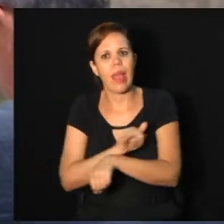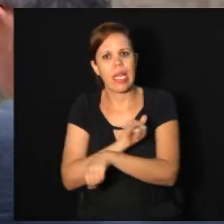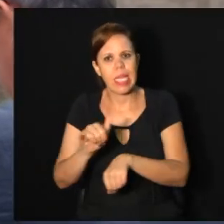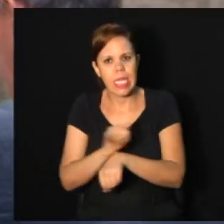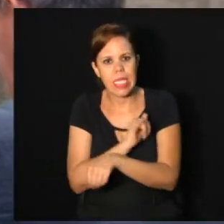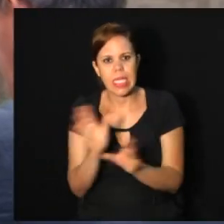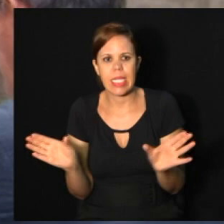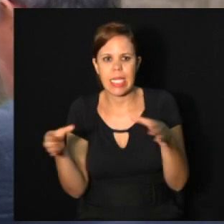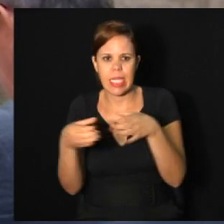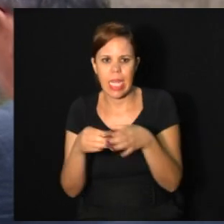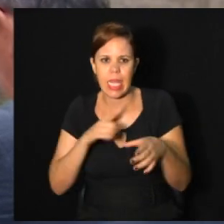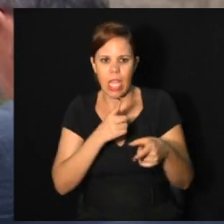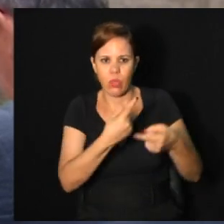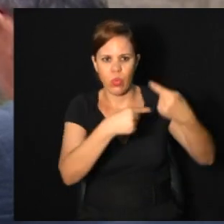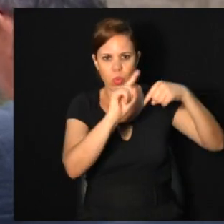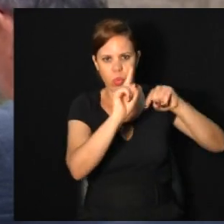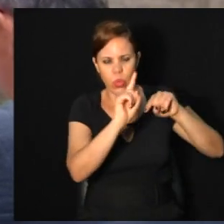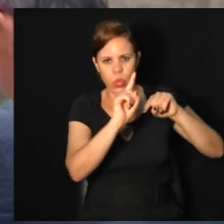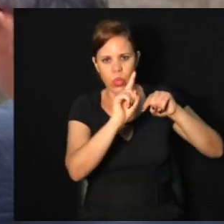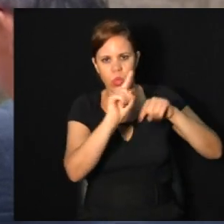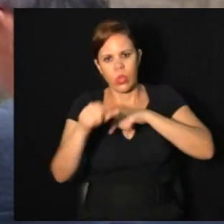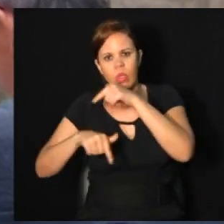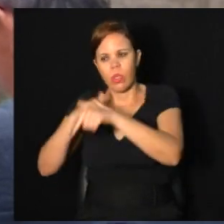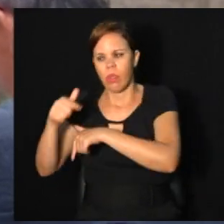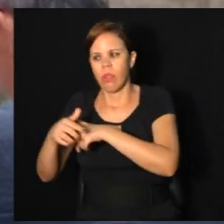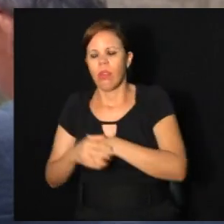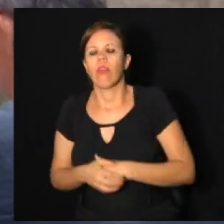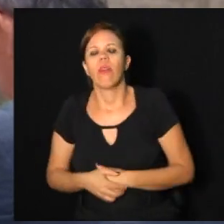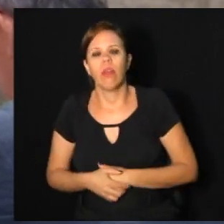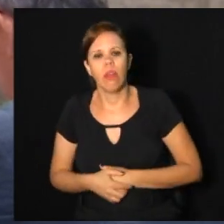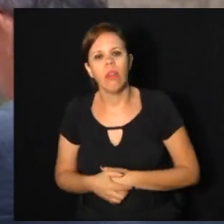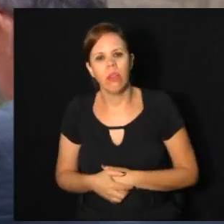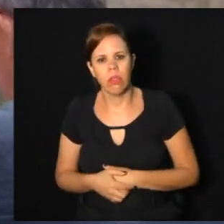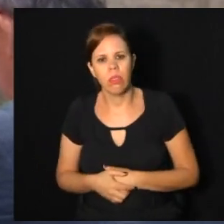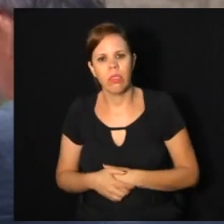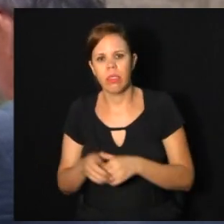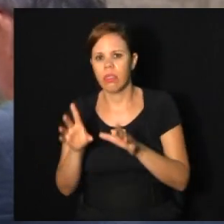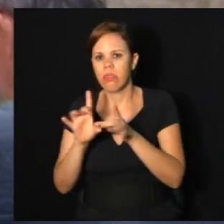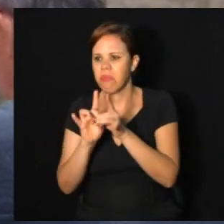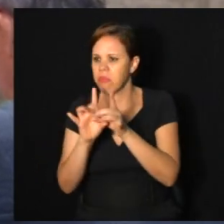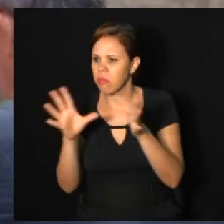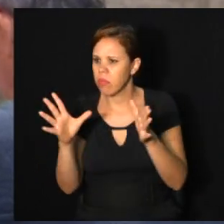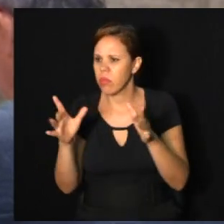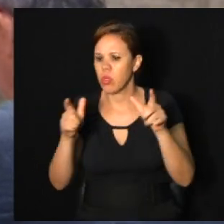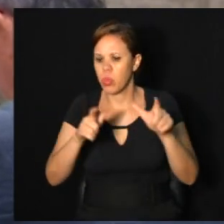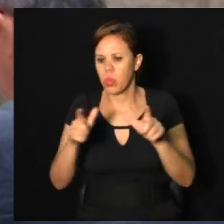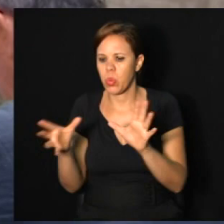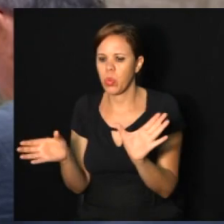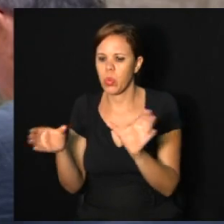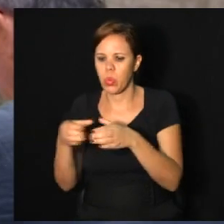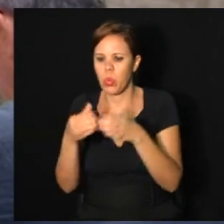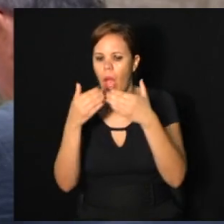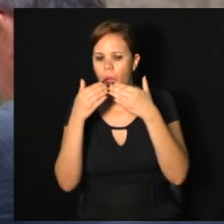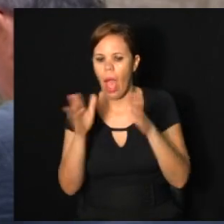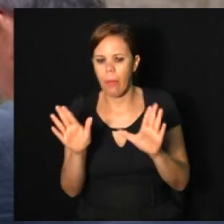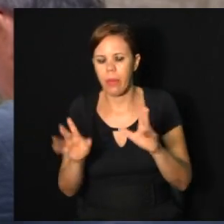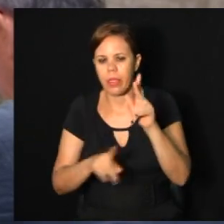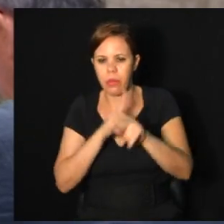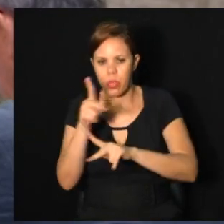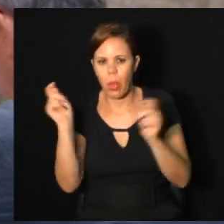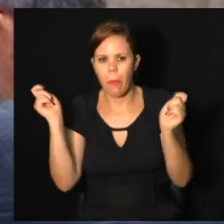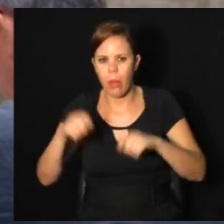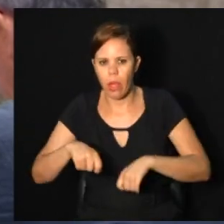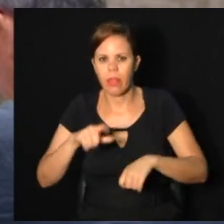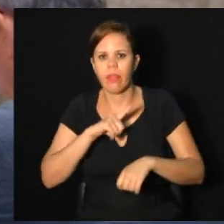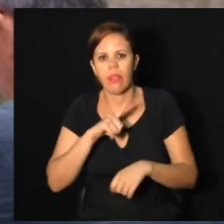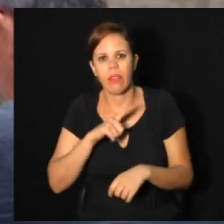comissão pudesse ter sucesso na sua tarefa era a de democratizar o espaço dessa comissão, abrir essa comissão para que ela pudesse